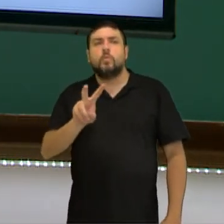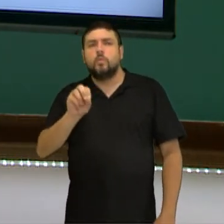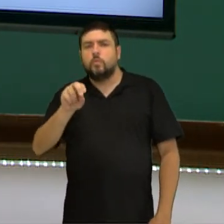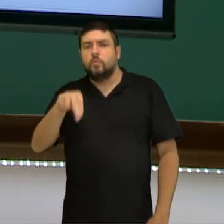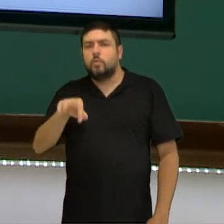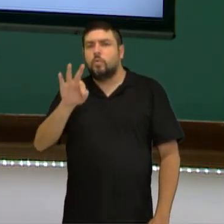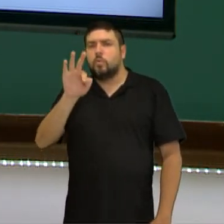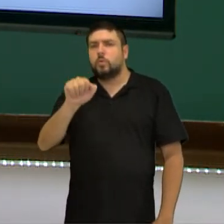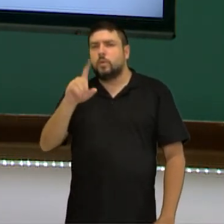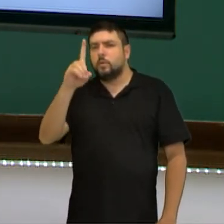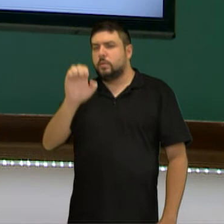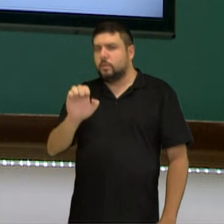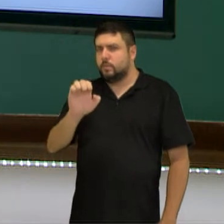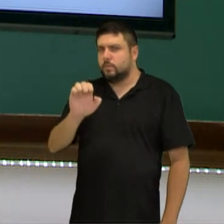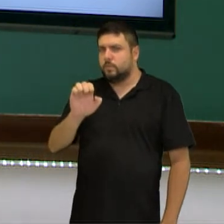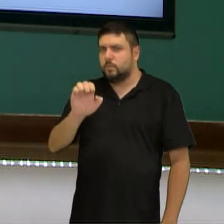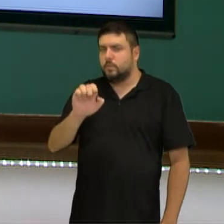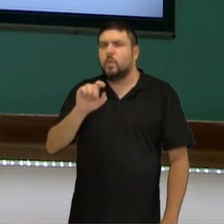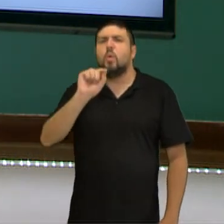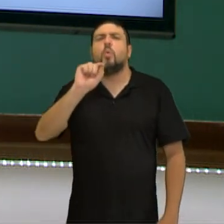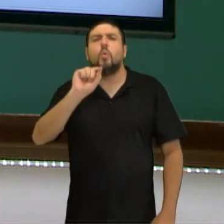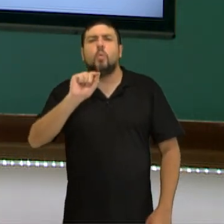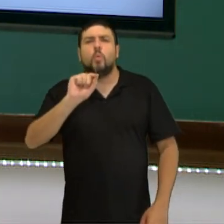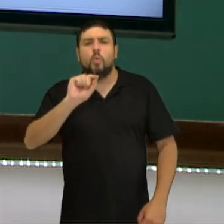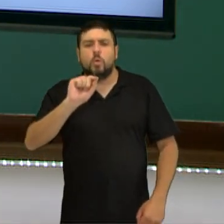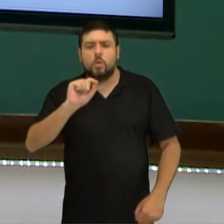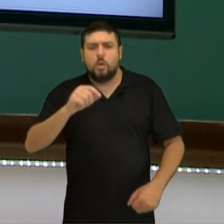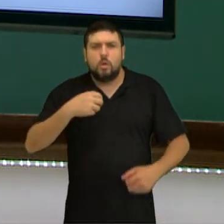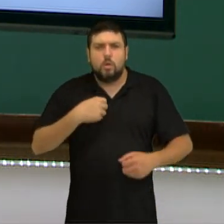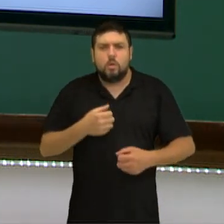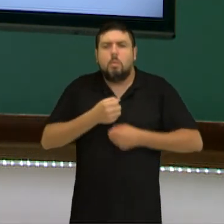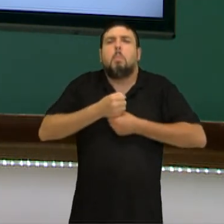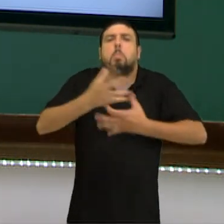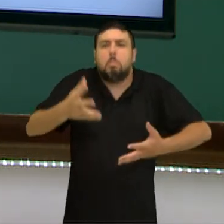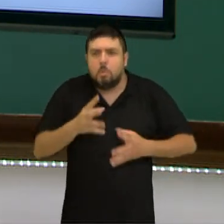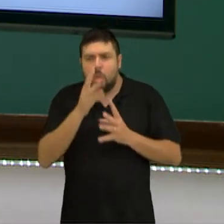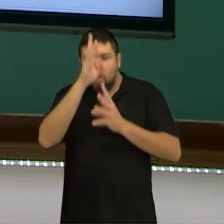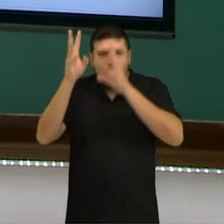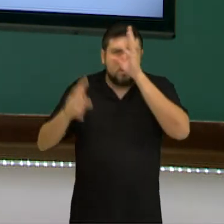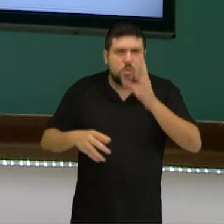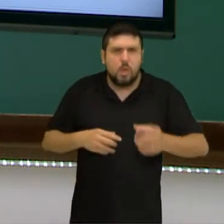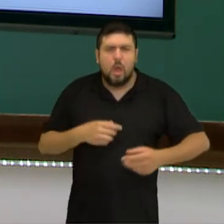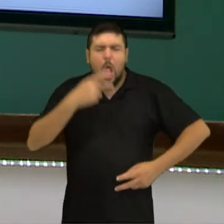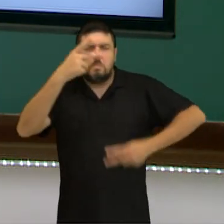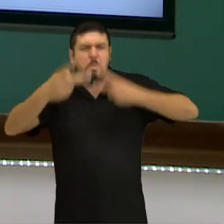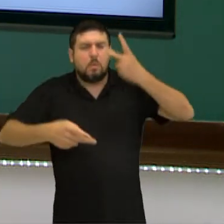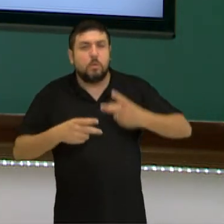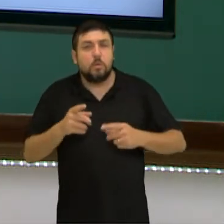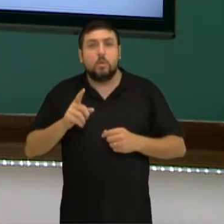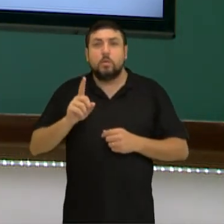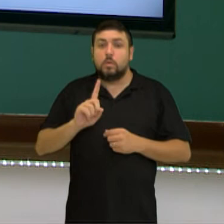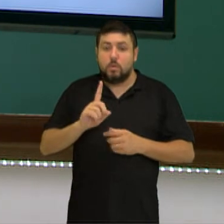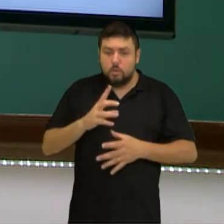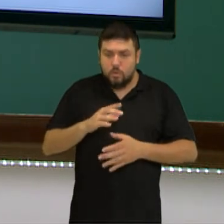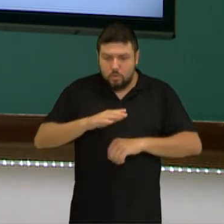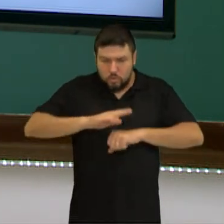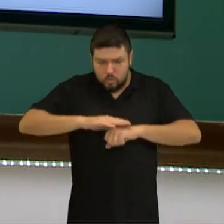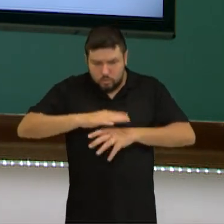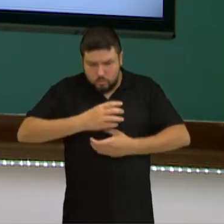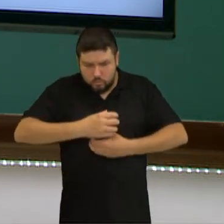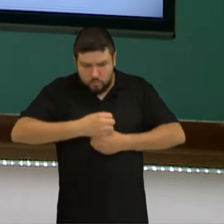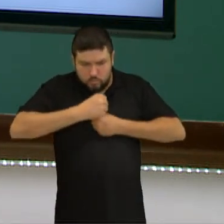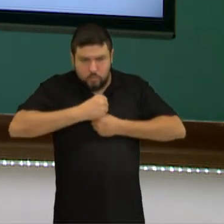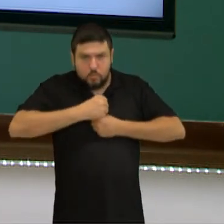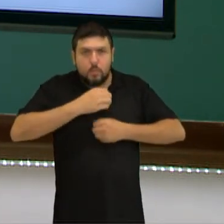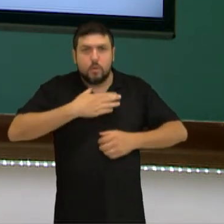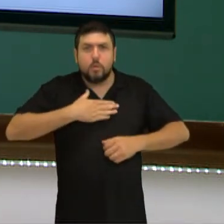Você consegue controlar os seus desejos, seus impulsos, seus sentimentos. Não é outra pessoa que está fazendo isso. É você que